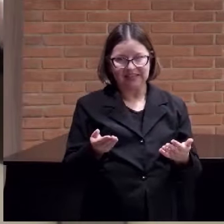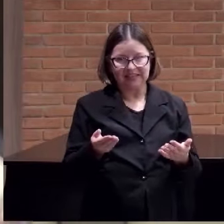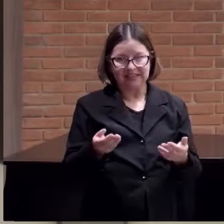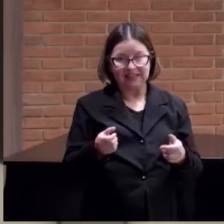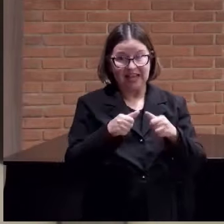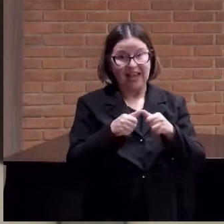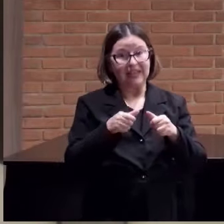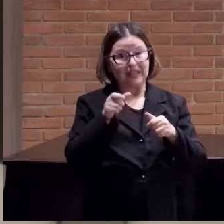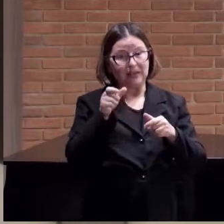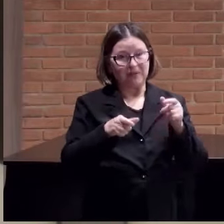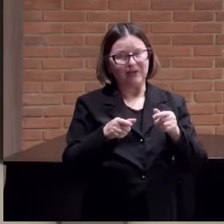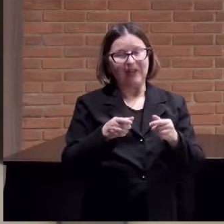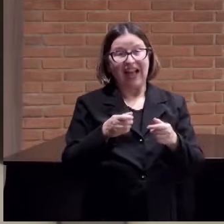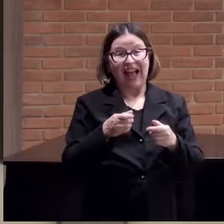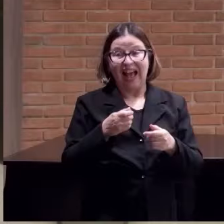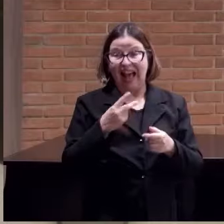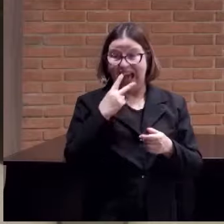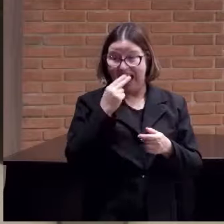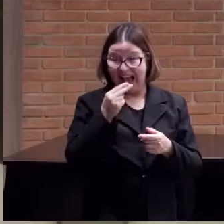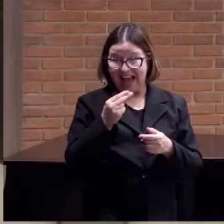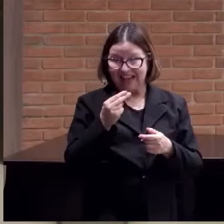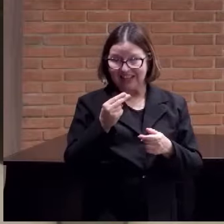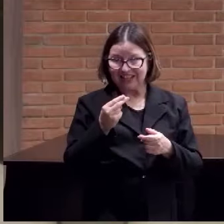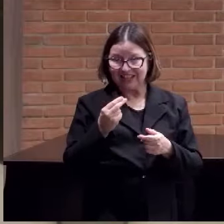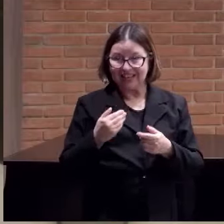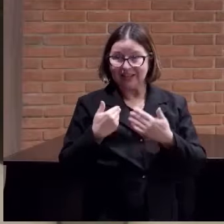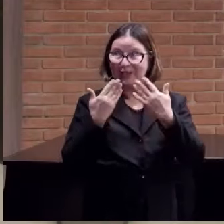culto a Deus.